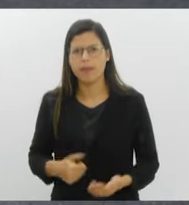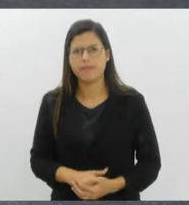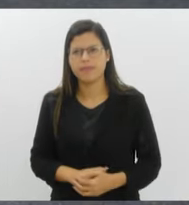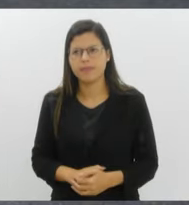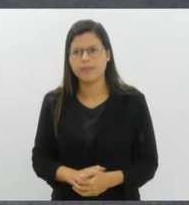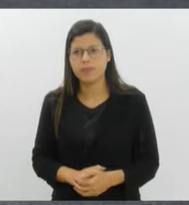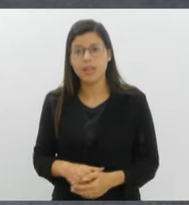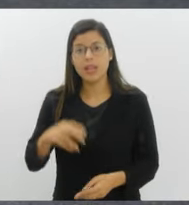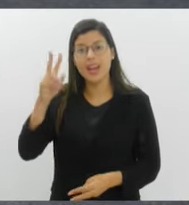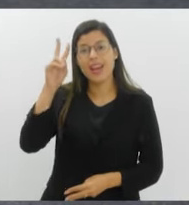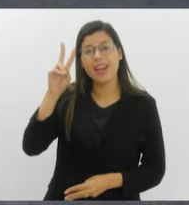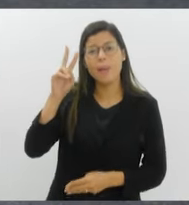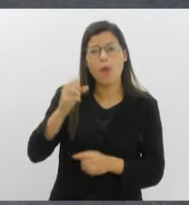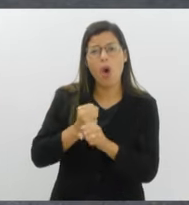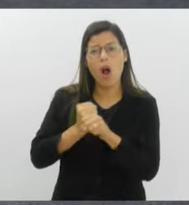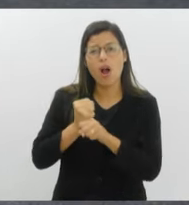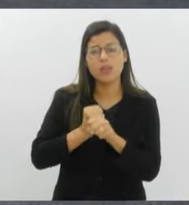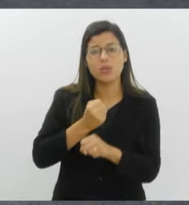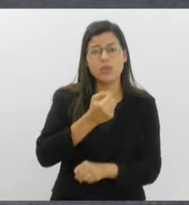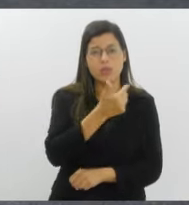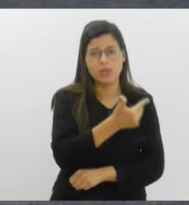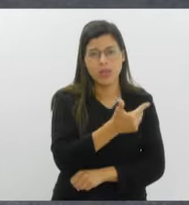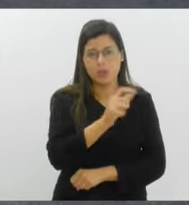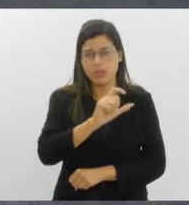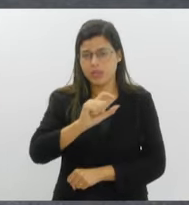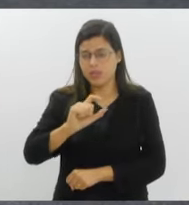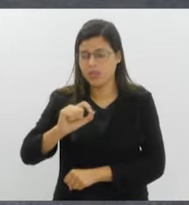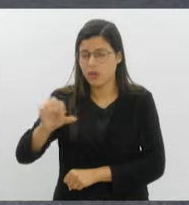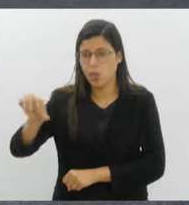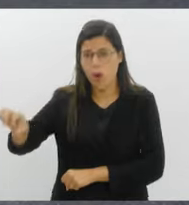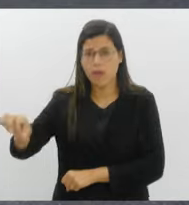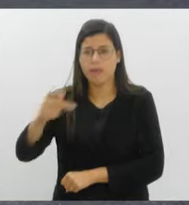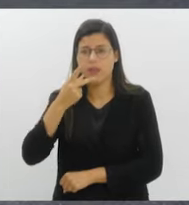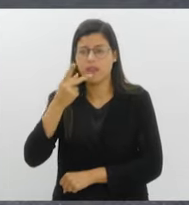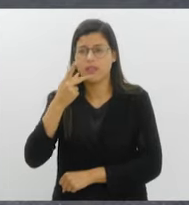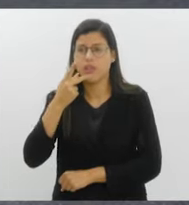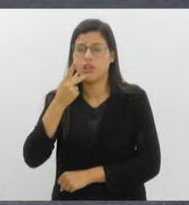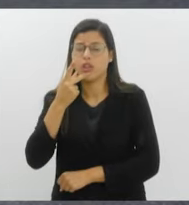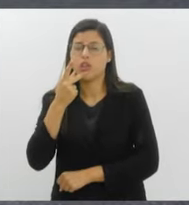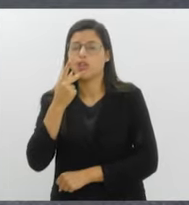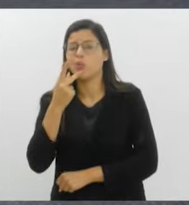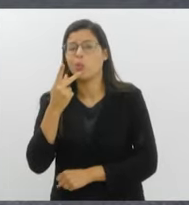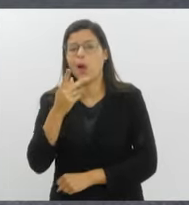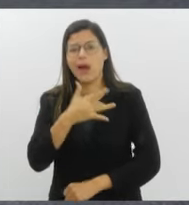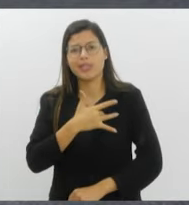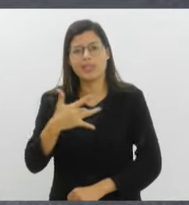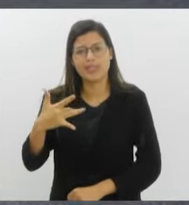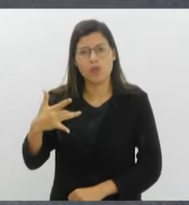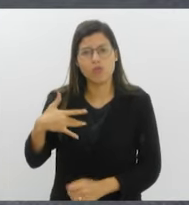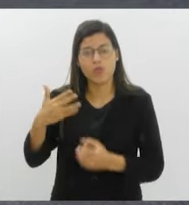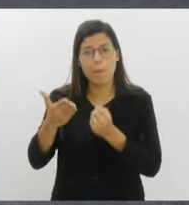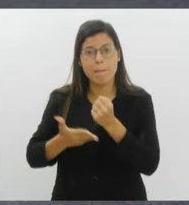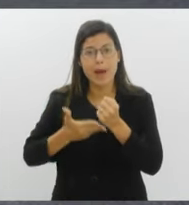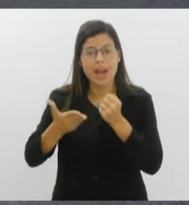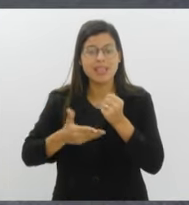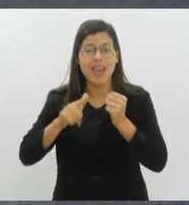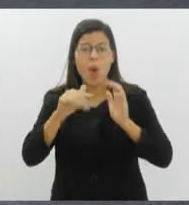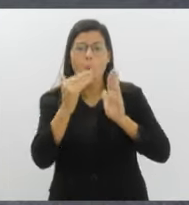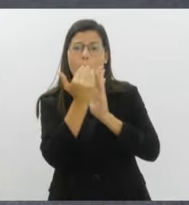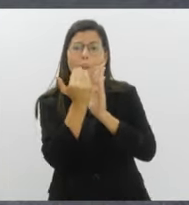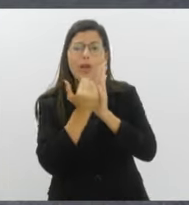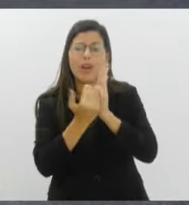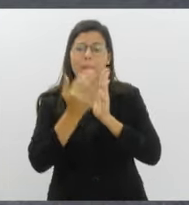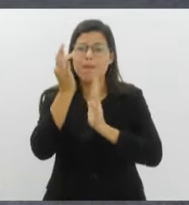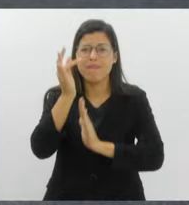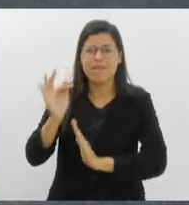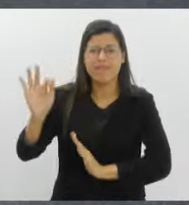rememorou 2009, falando que a saúde básica, que é um programa federal, como se fosse um